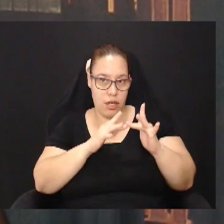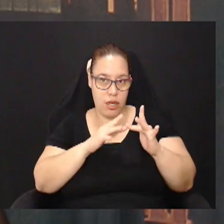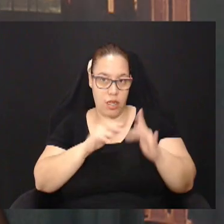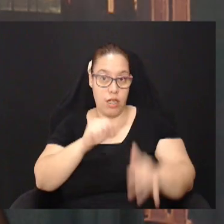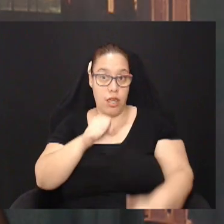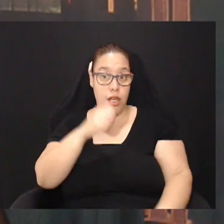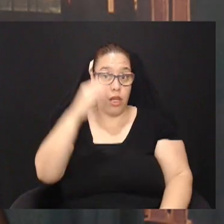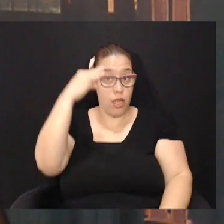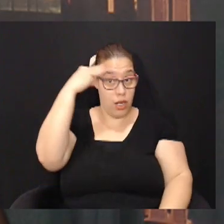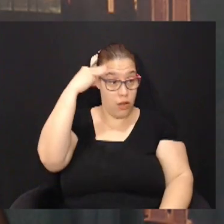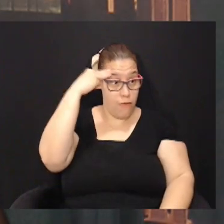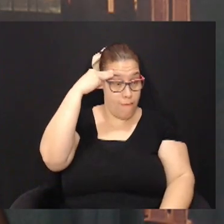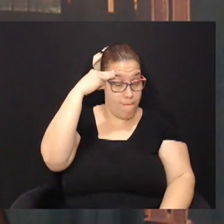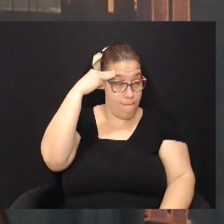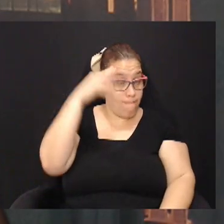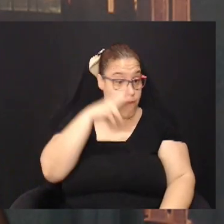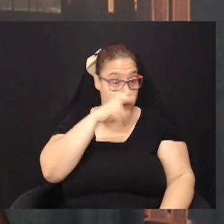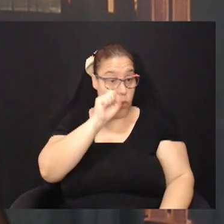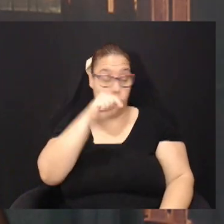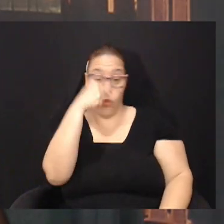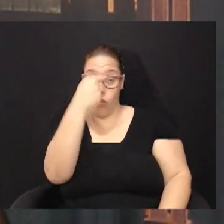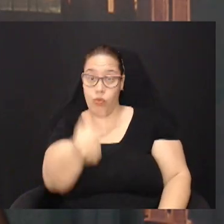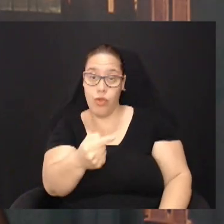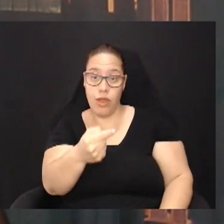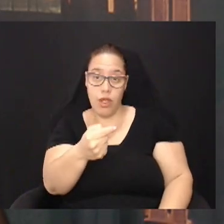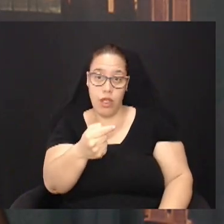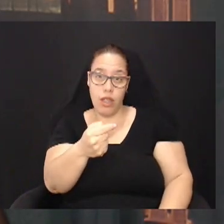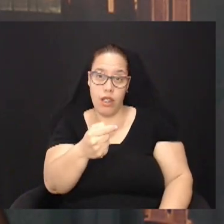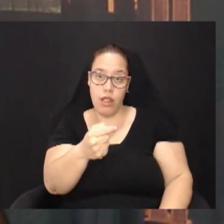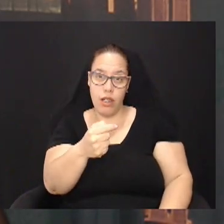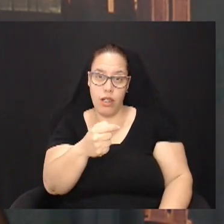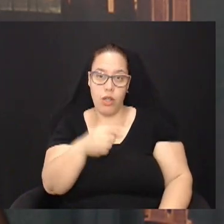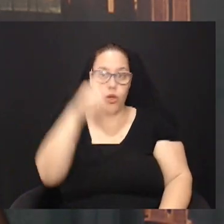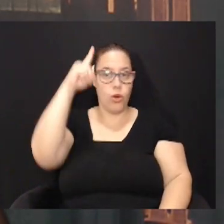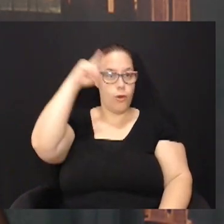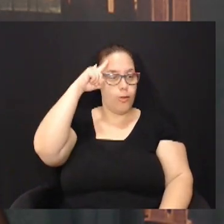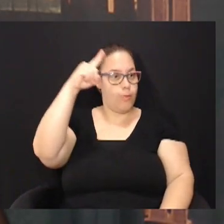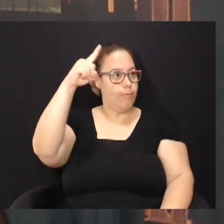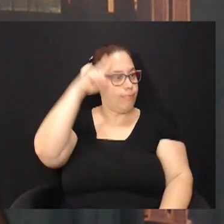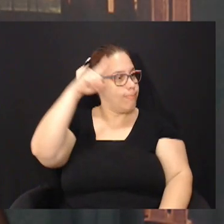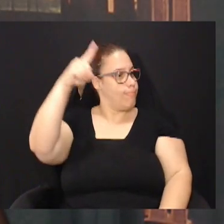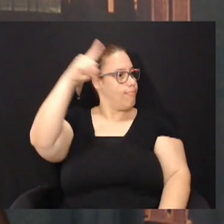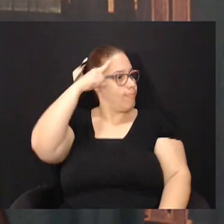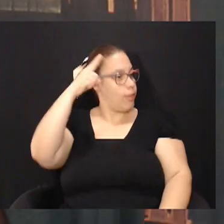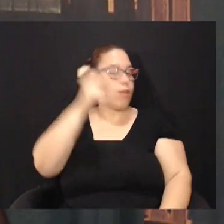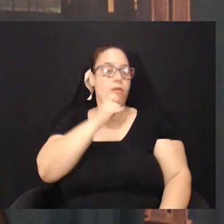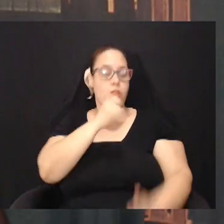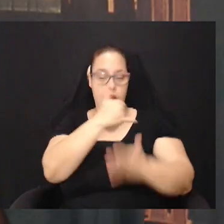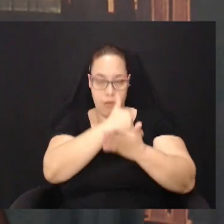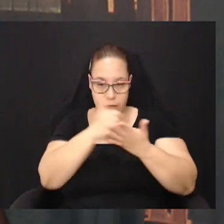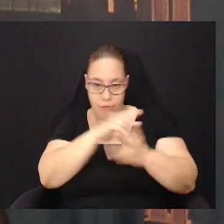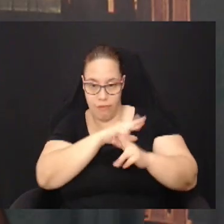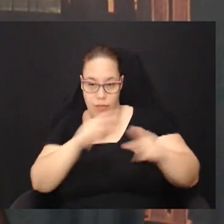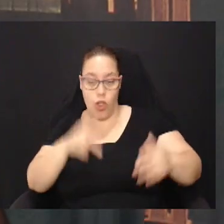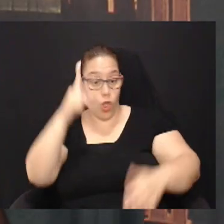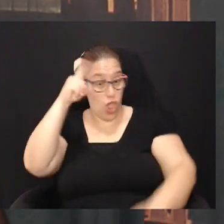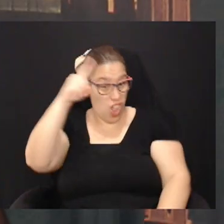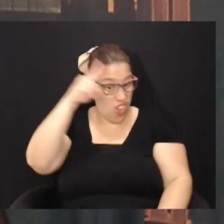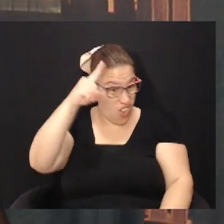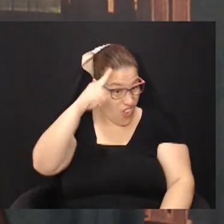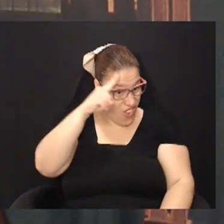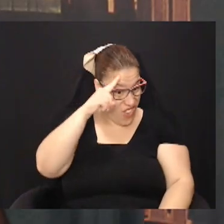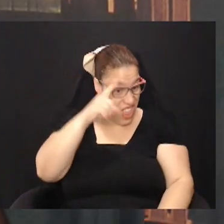fixada. Outra coisa é você consumir aquela droga todos os dias. Todos os dias, todos os dias. Então você vai